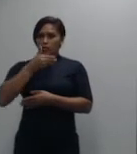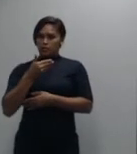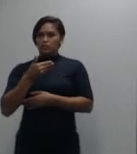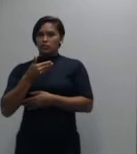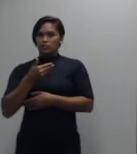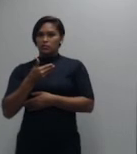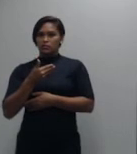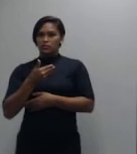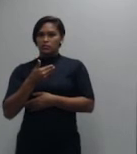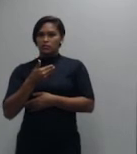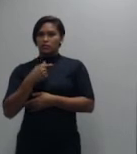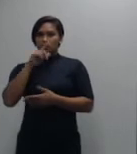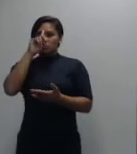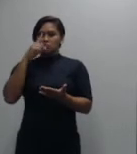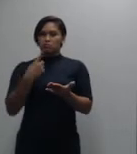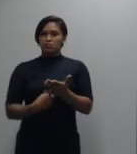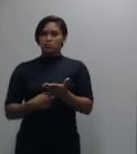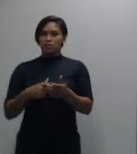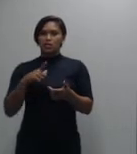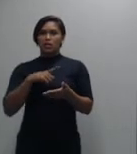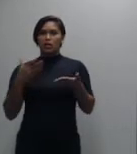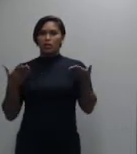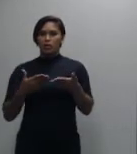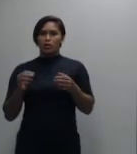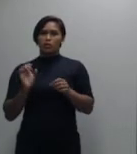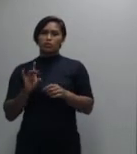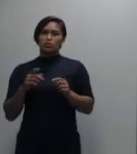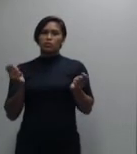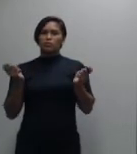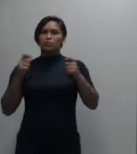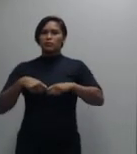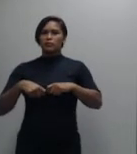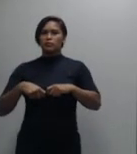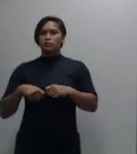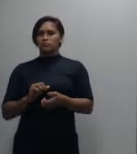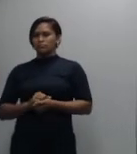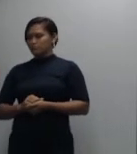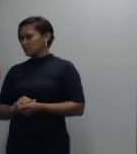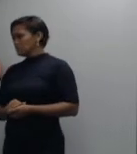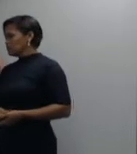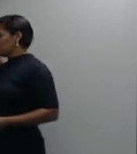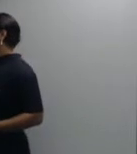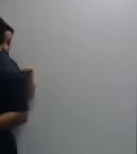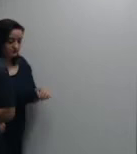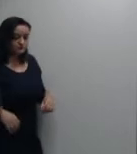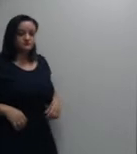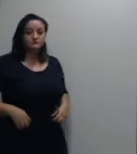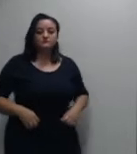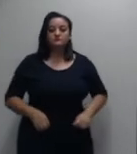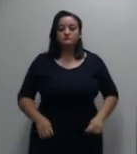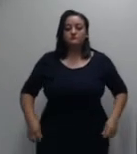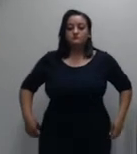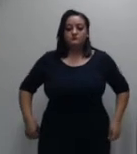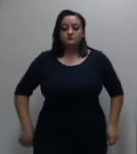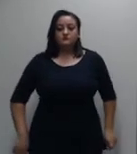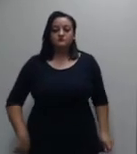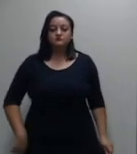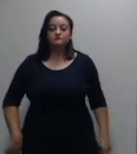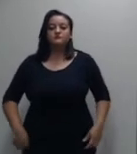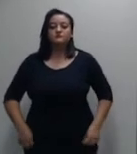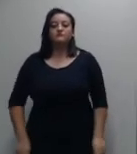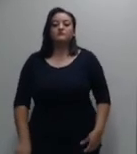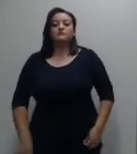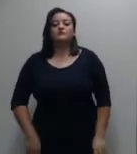da decisão tomada por agora só cabe a pior recurso ordinário com os limites de cognição é muito baixo e nem a